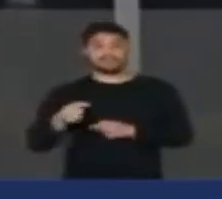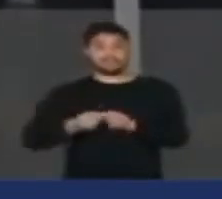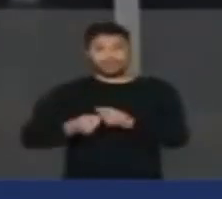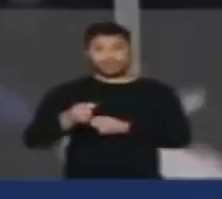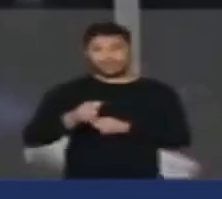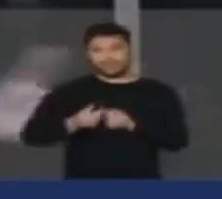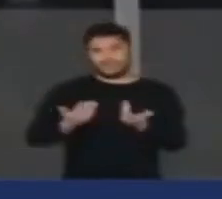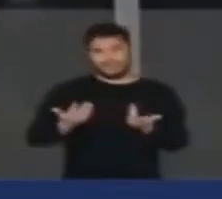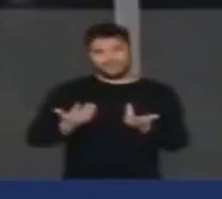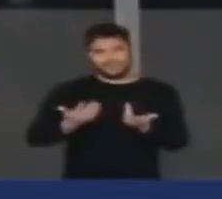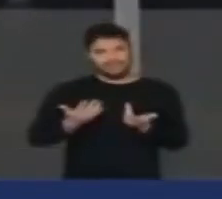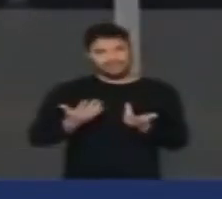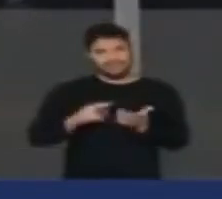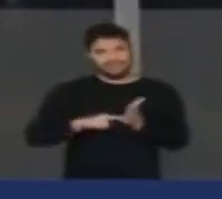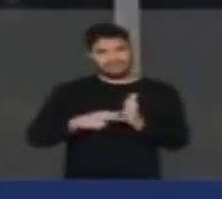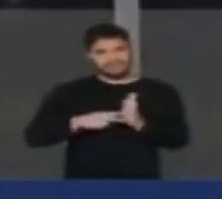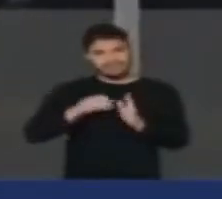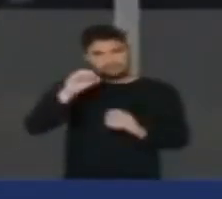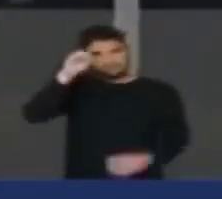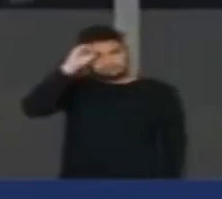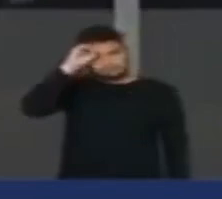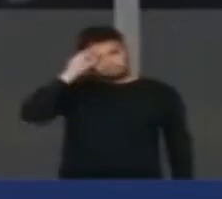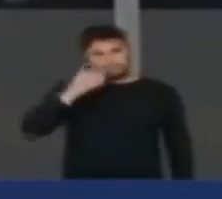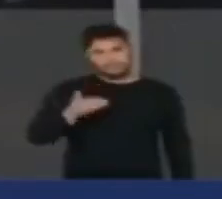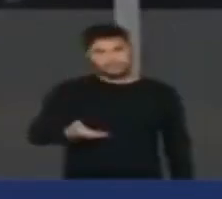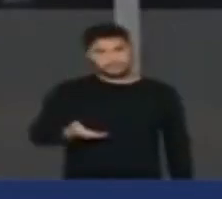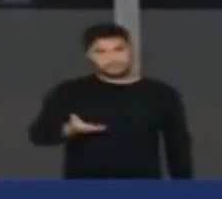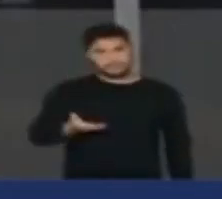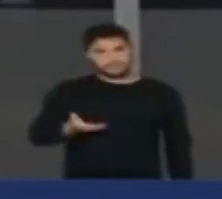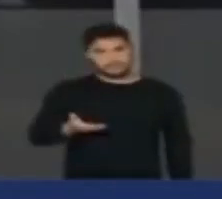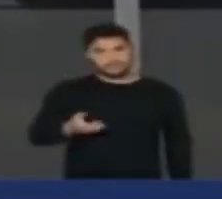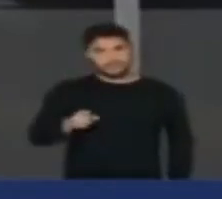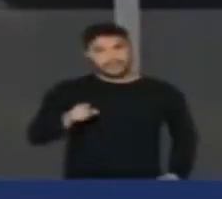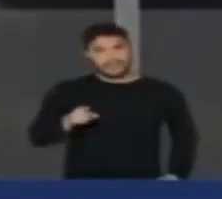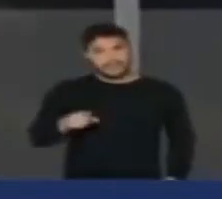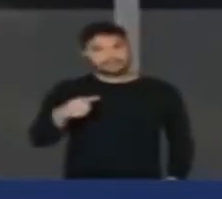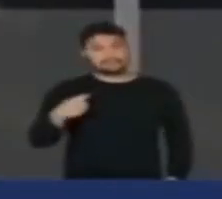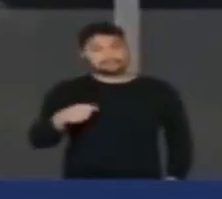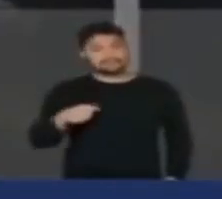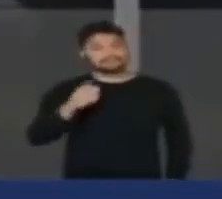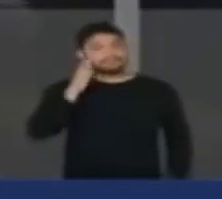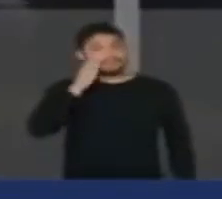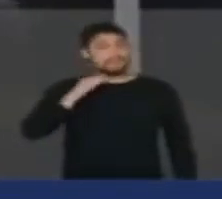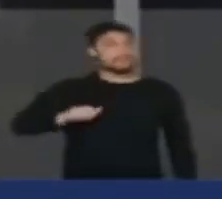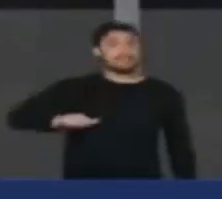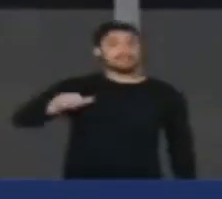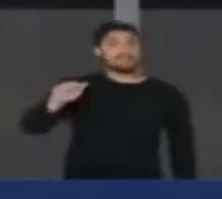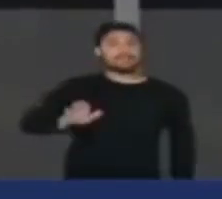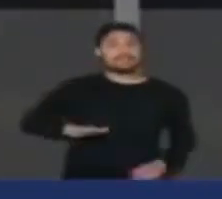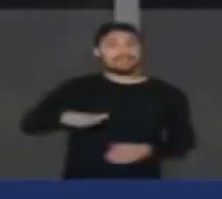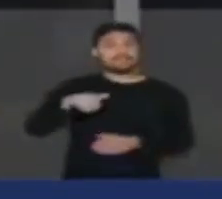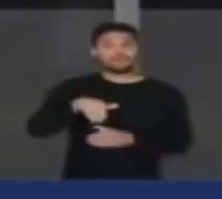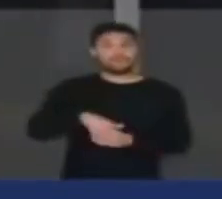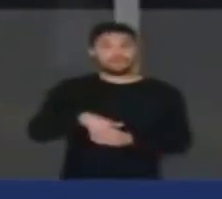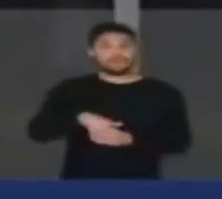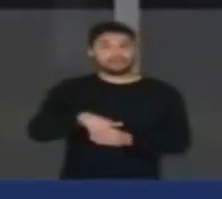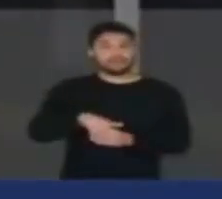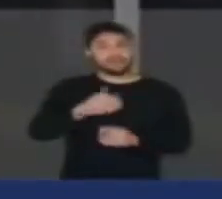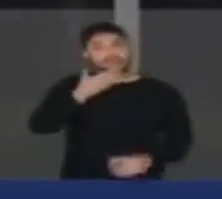seja, não sabe absolutamente nada, que se reporte a quem foi eleito, deputados. O